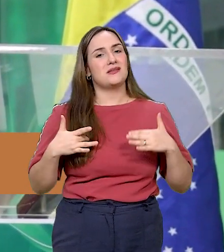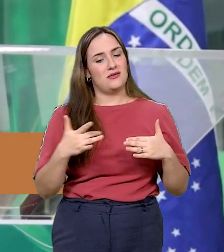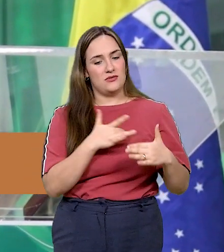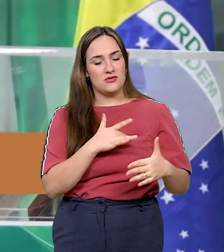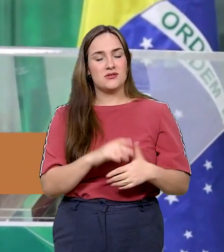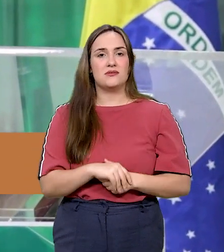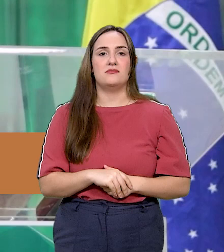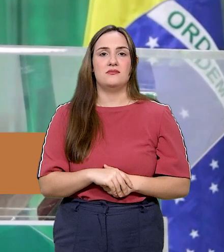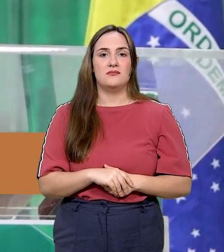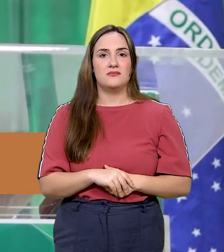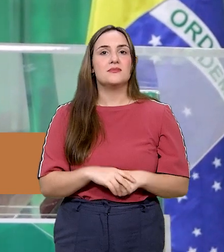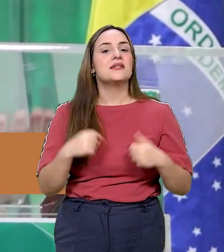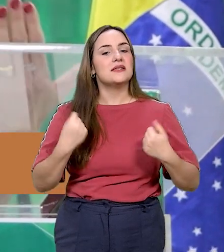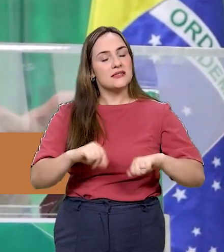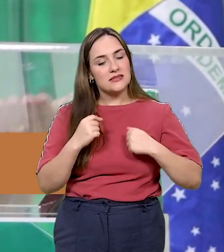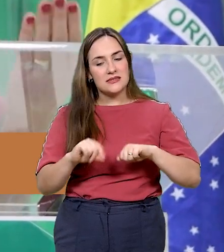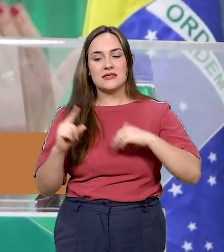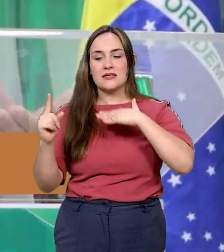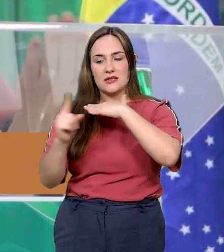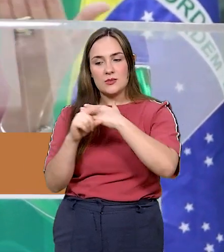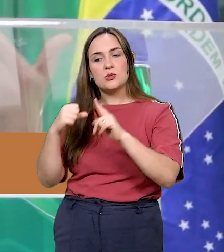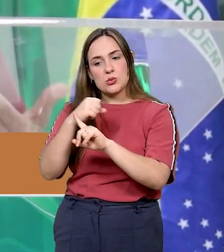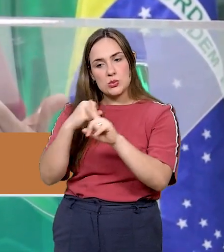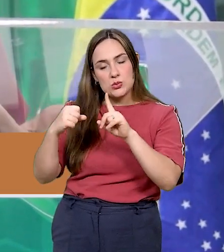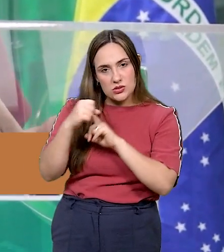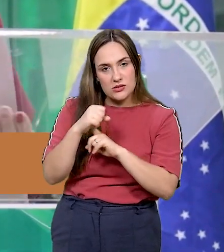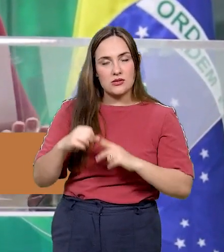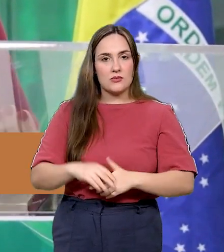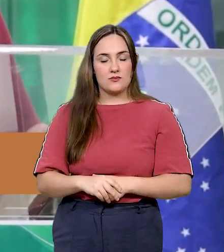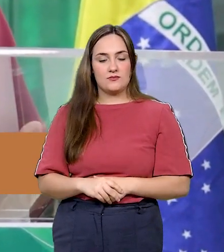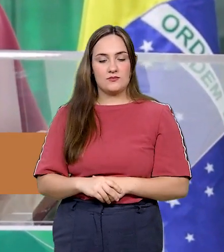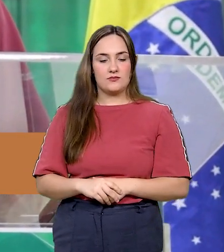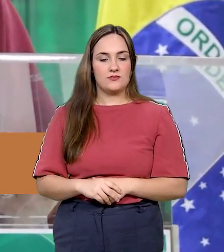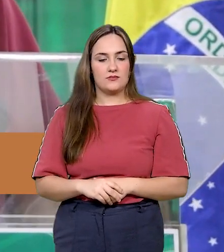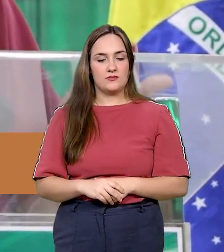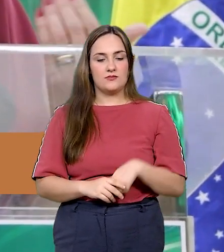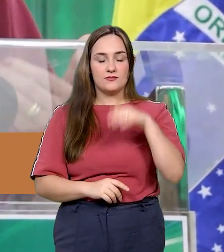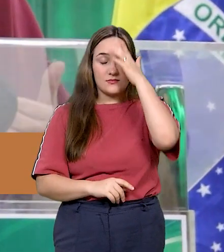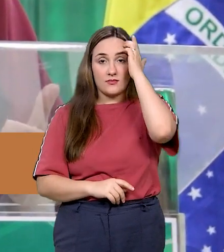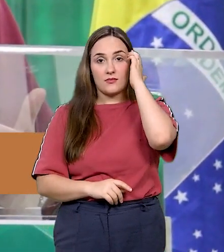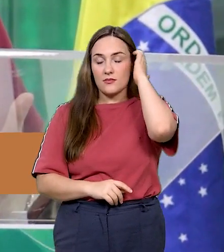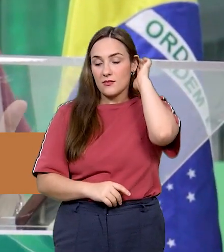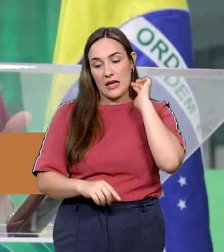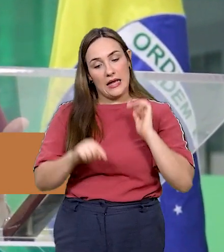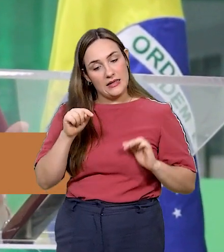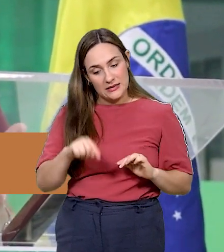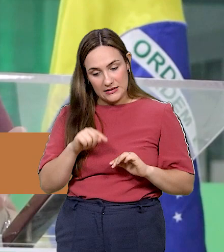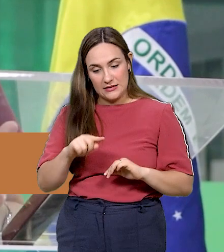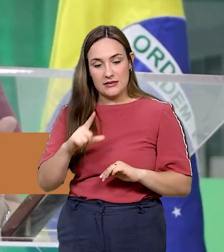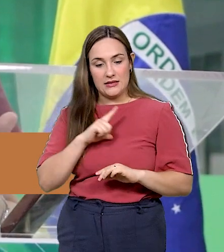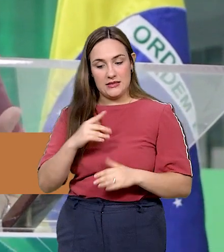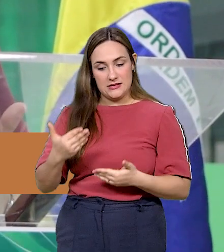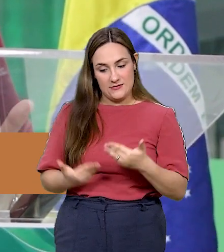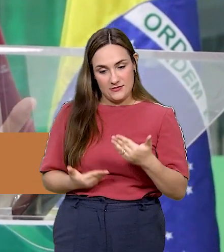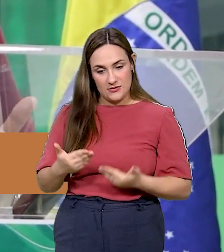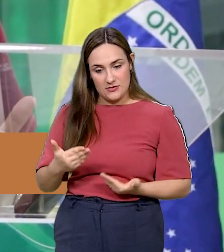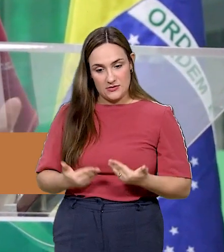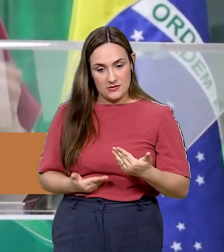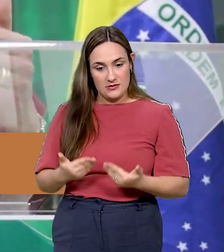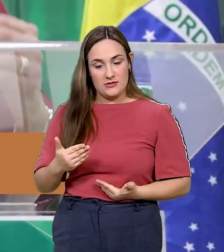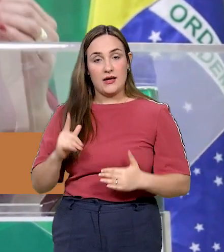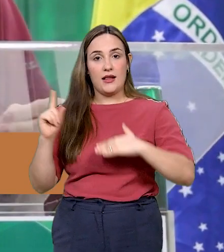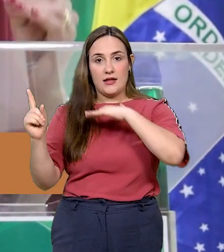atendimento social. Aqui nós estamos trazendo também o serviço de atendimento